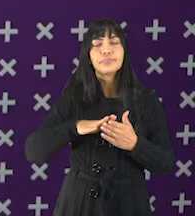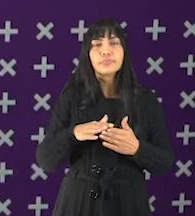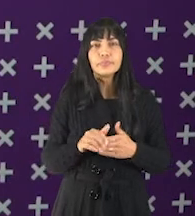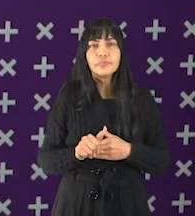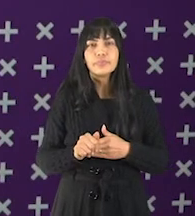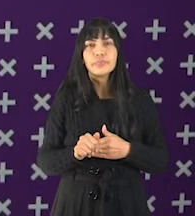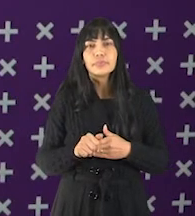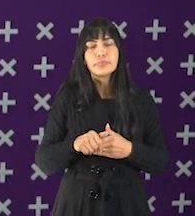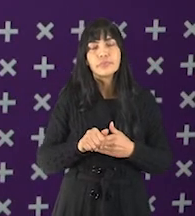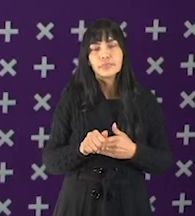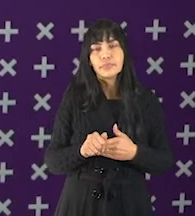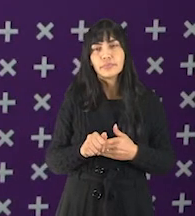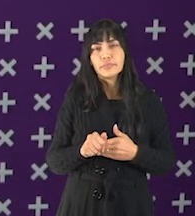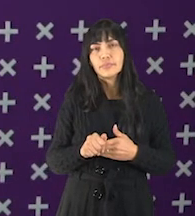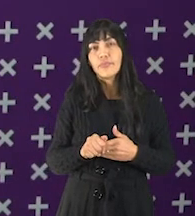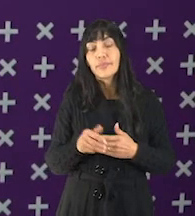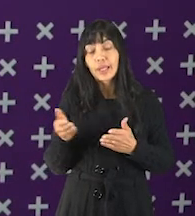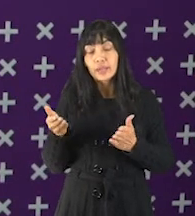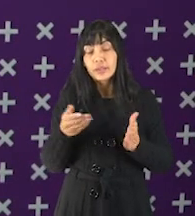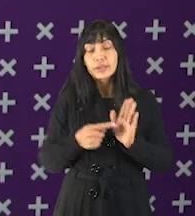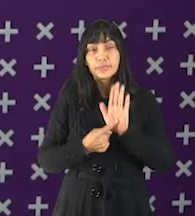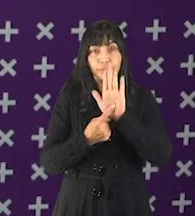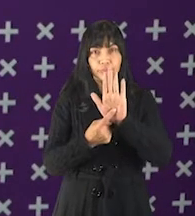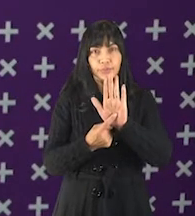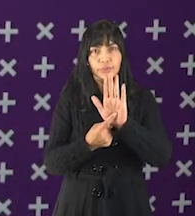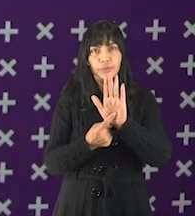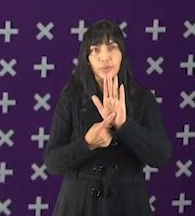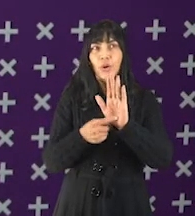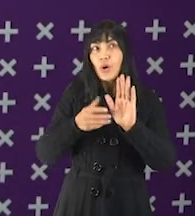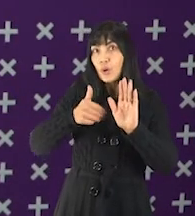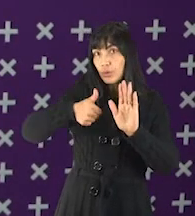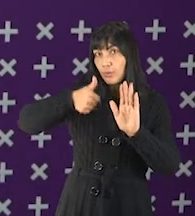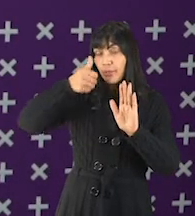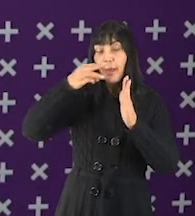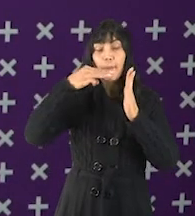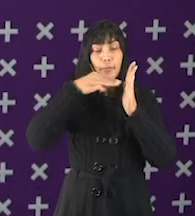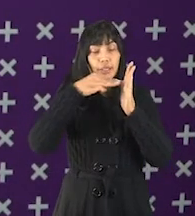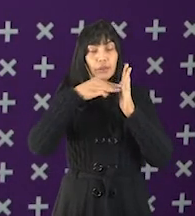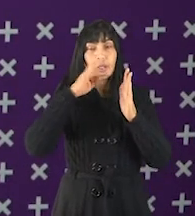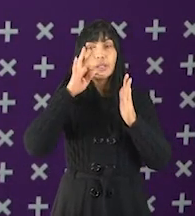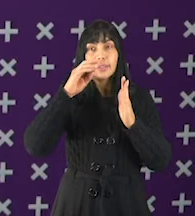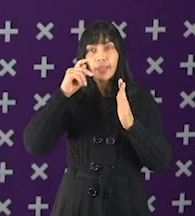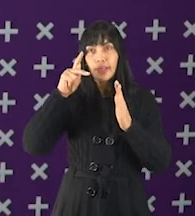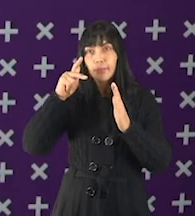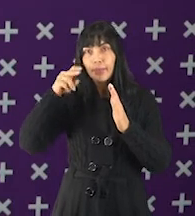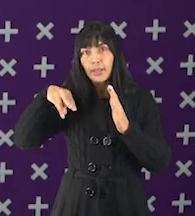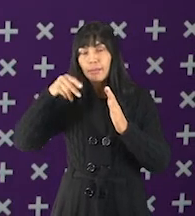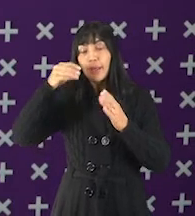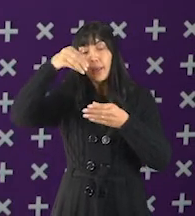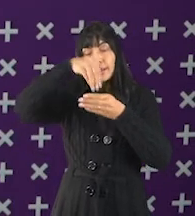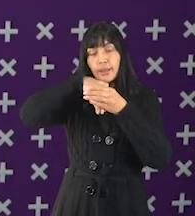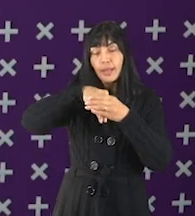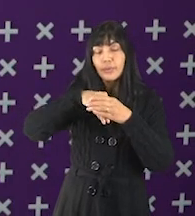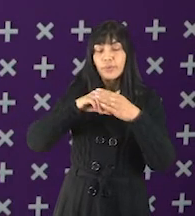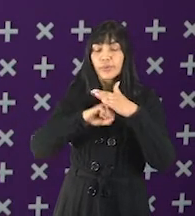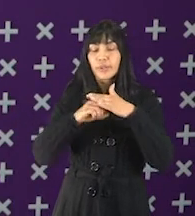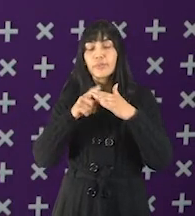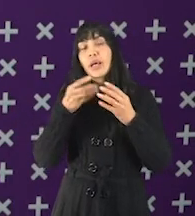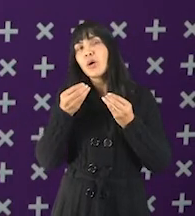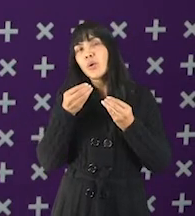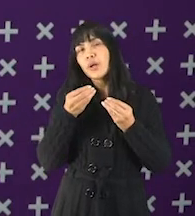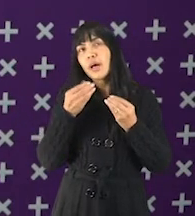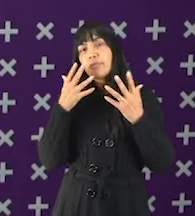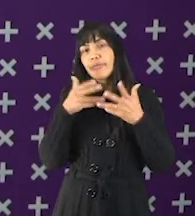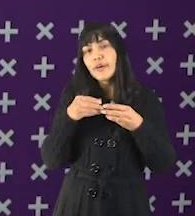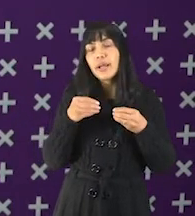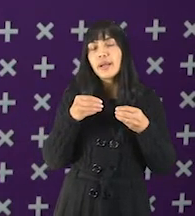que é incalculável, exponencial. Você trouxe para a gente os efeitos da metodologia TPM dentro da empresa. Agora, comenta para a